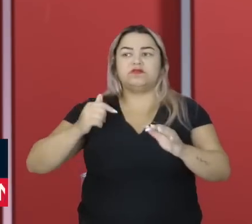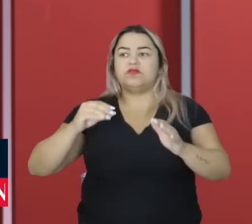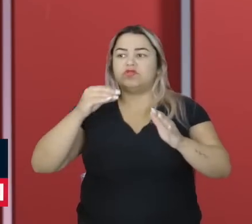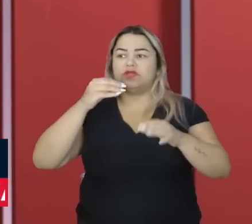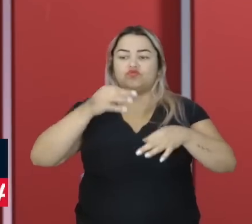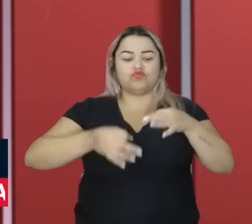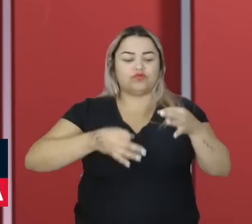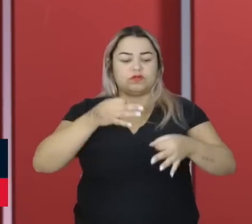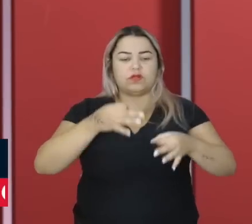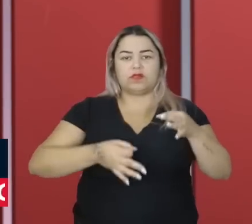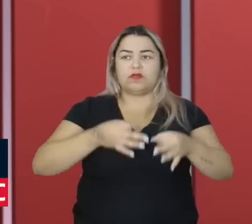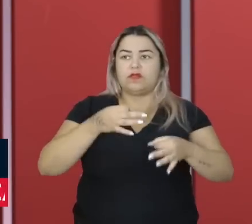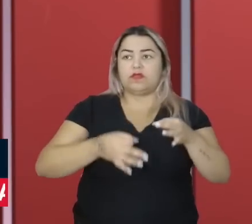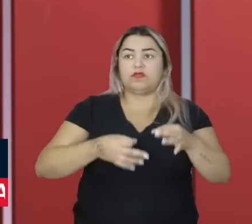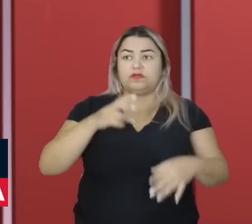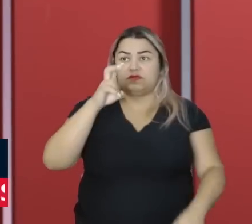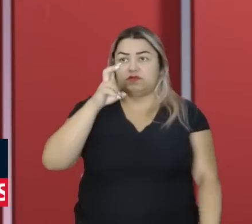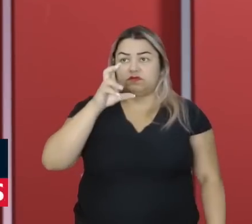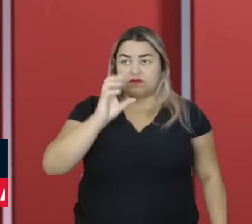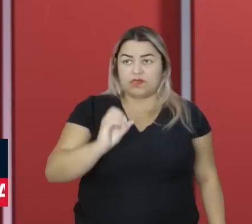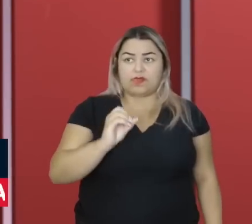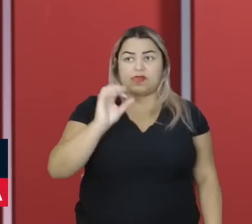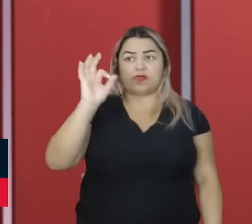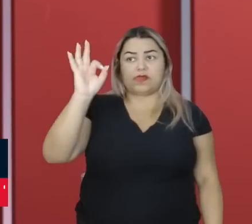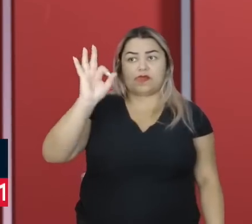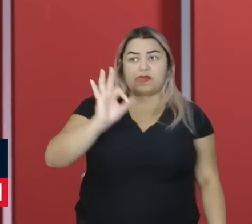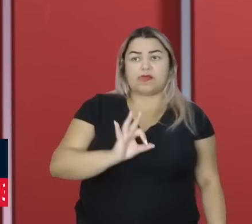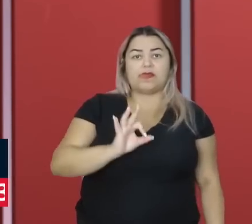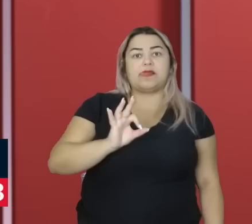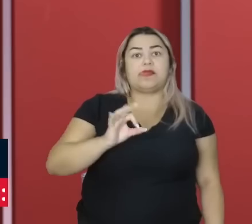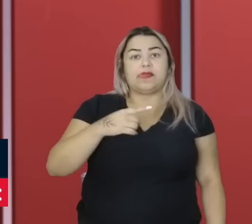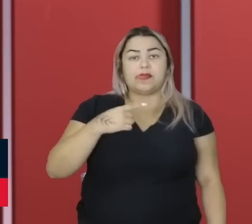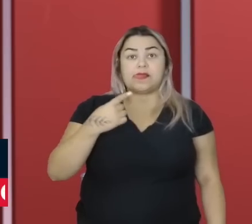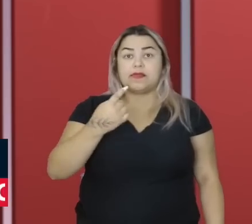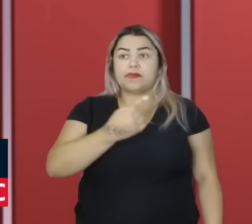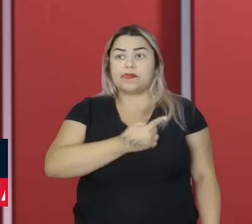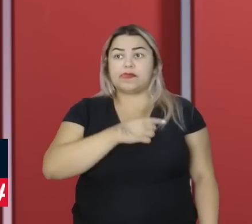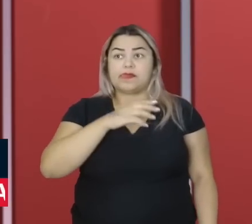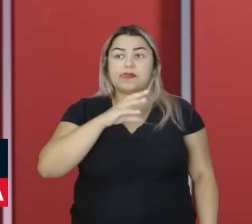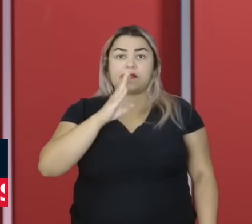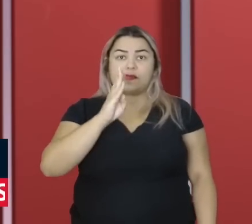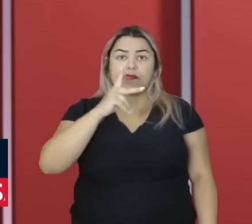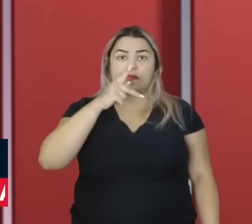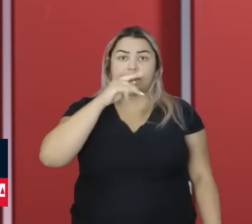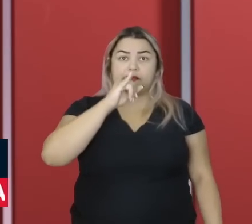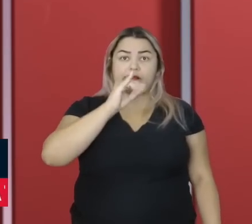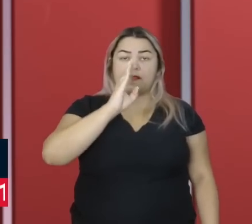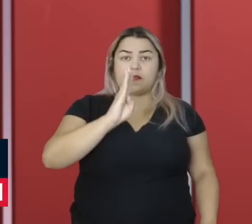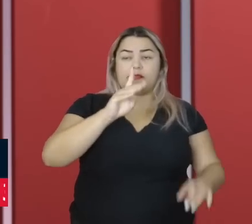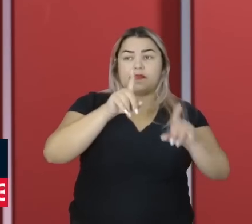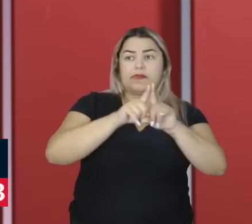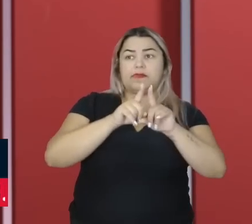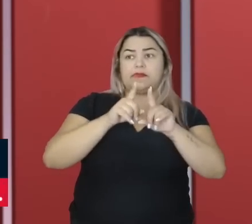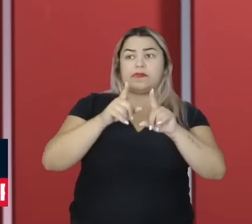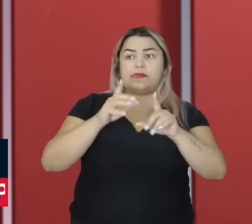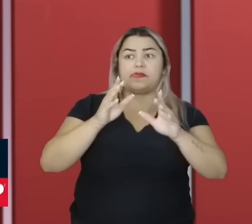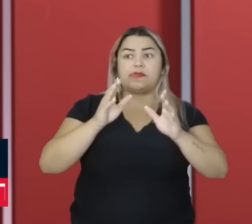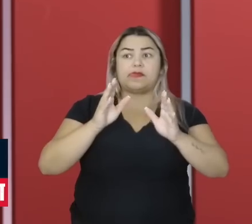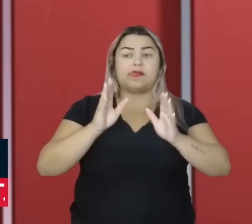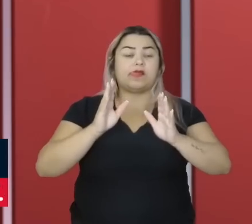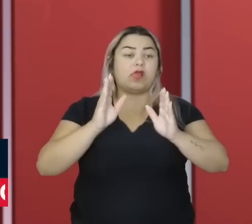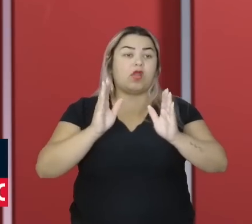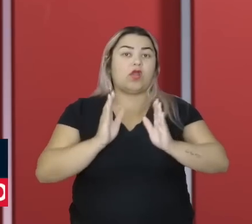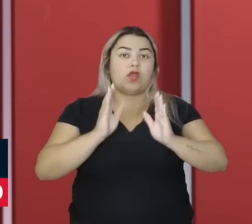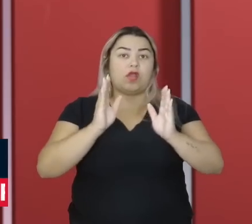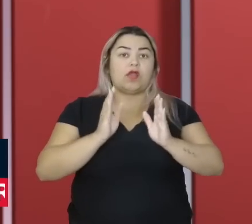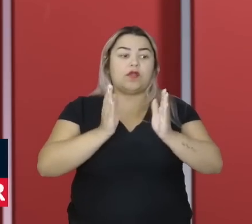tributárias do mundo. 50% da nossa carga tributária sobre o PIB vem de consumo, então o pobre e o rico pagam igual. Quando